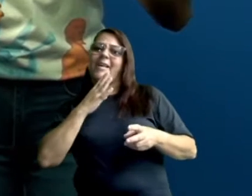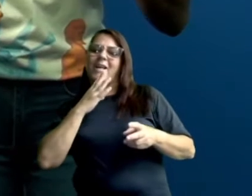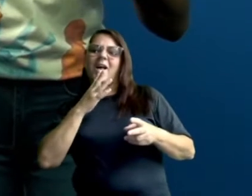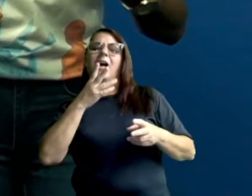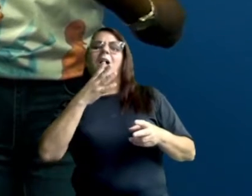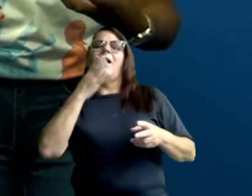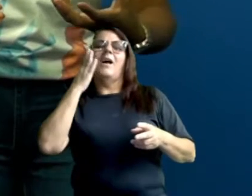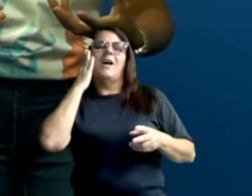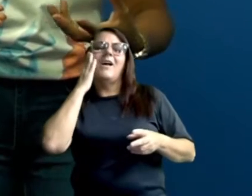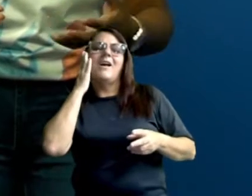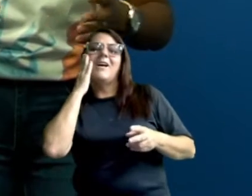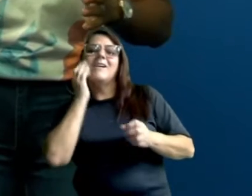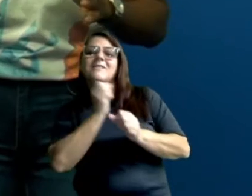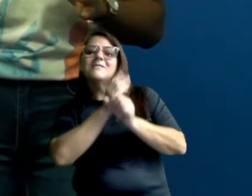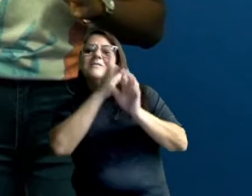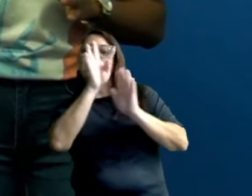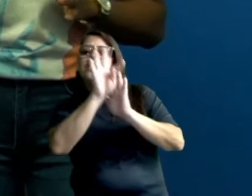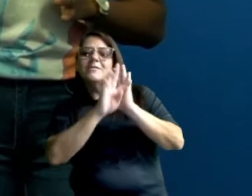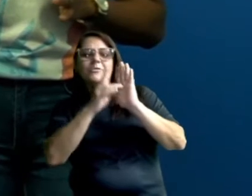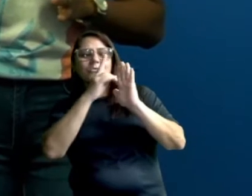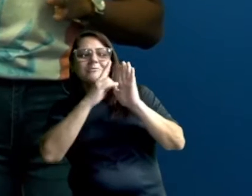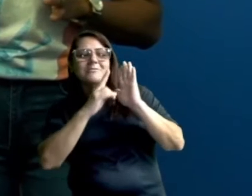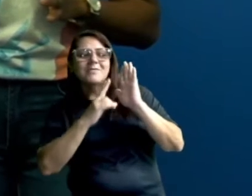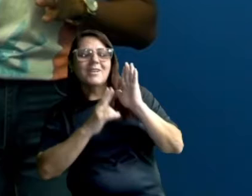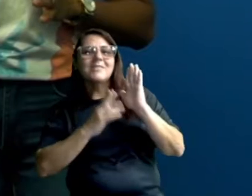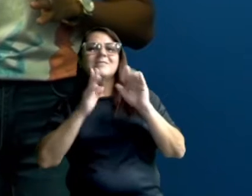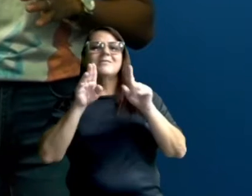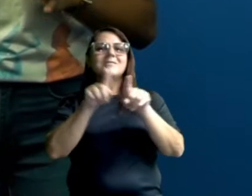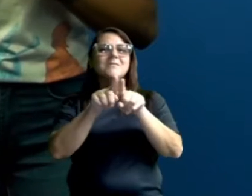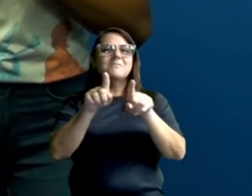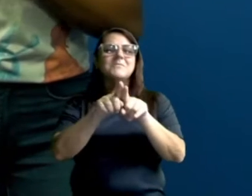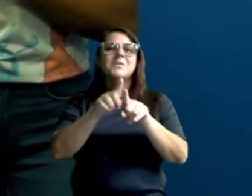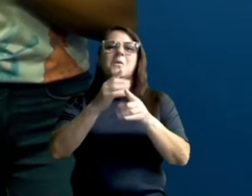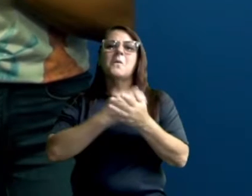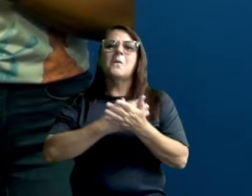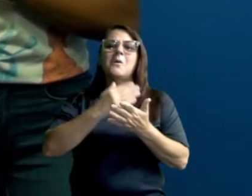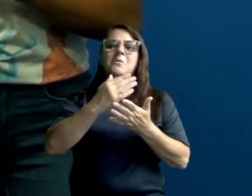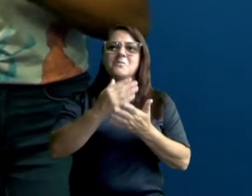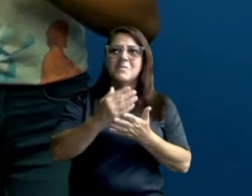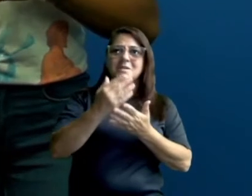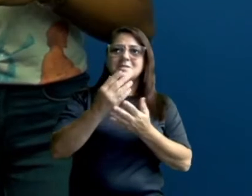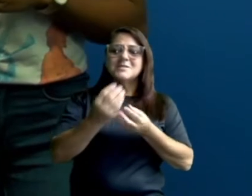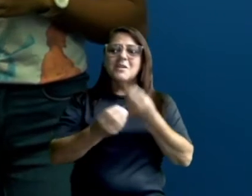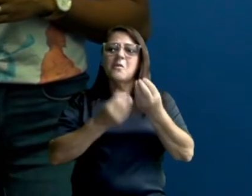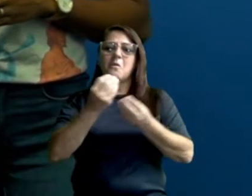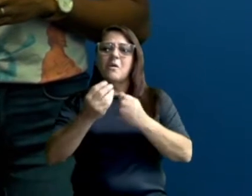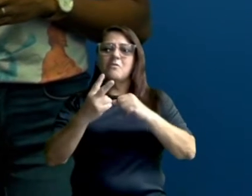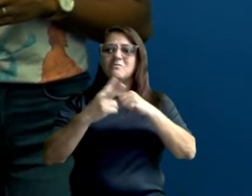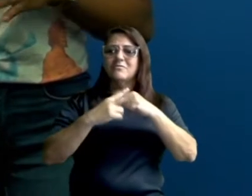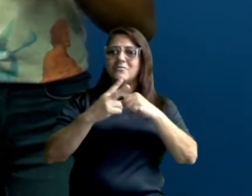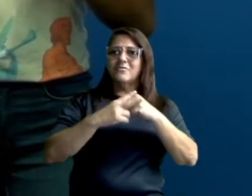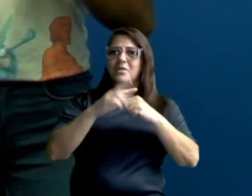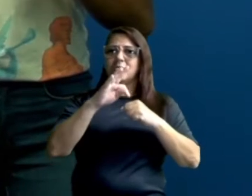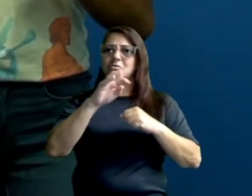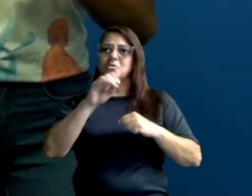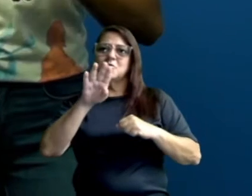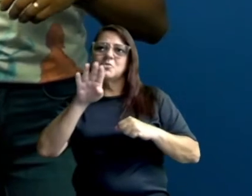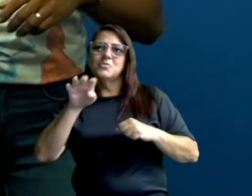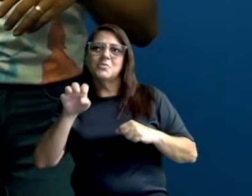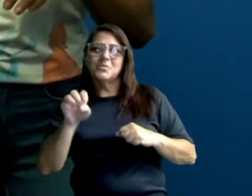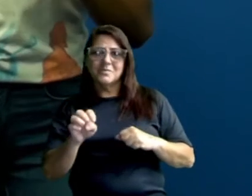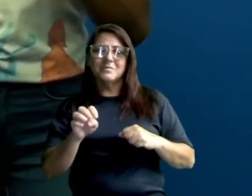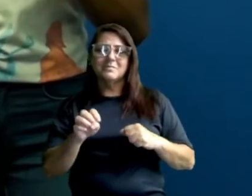que começar a leitura, você já começa também a identificar quais são as formas do verbo to be.